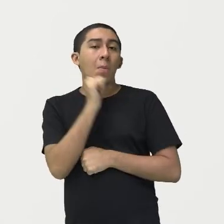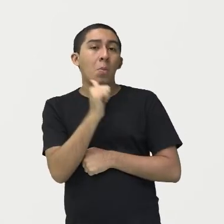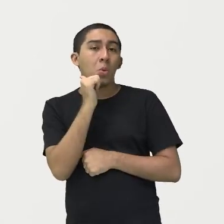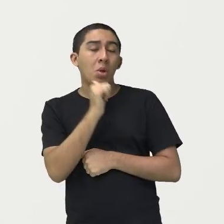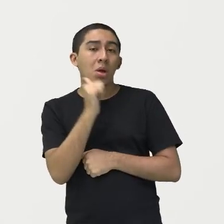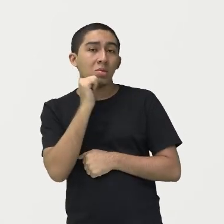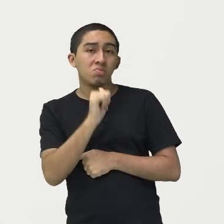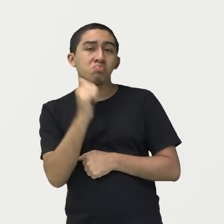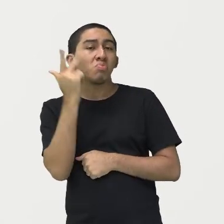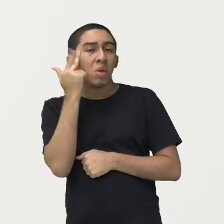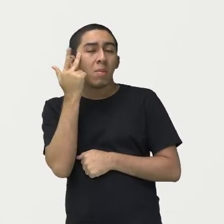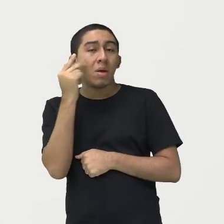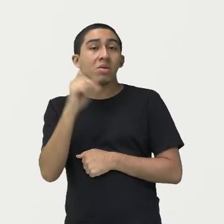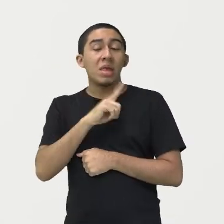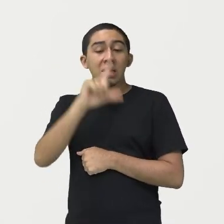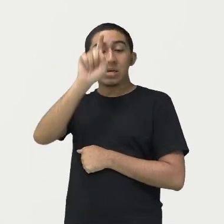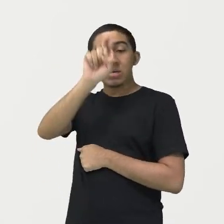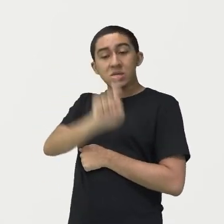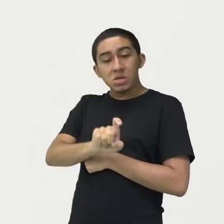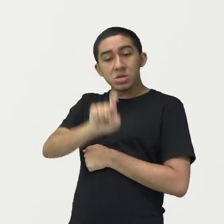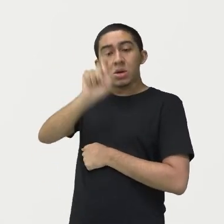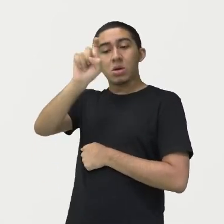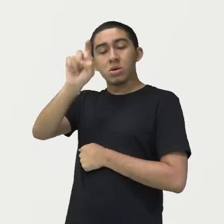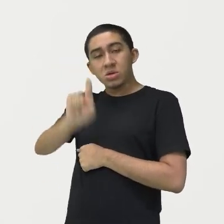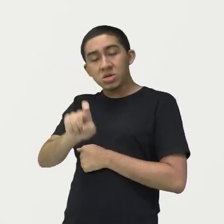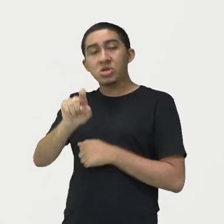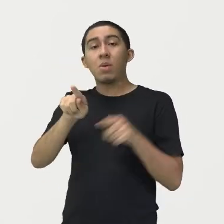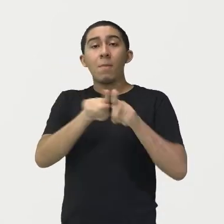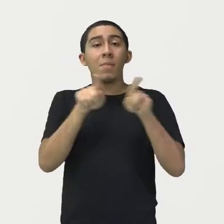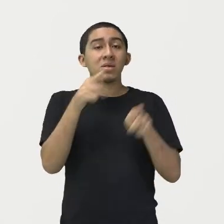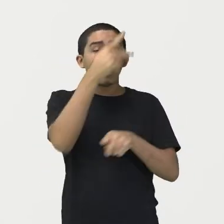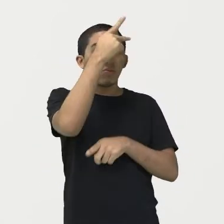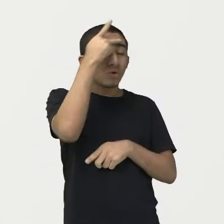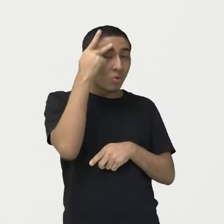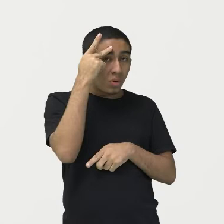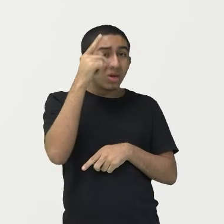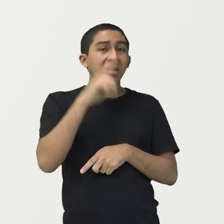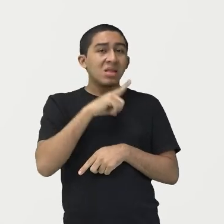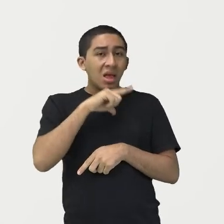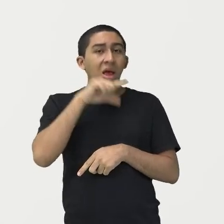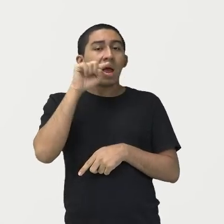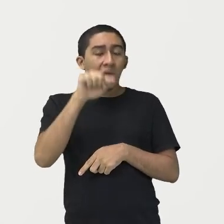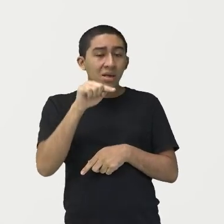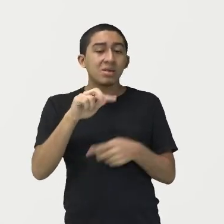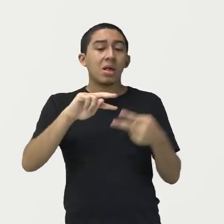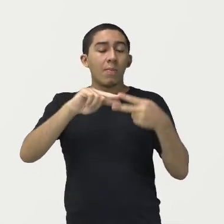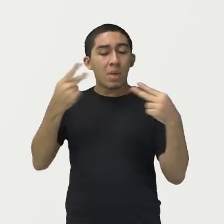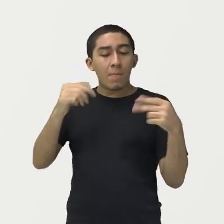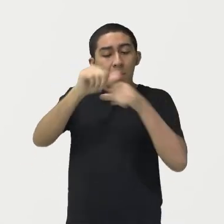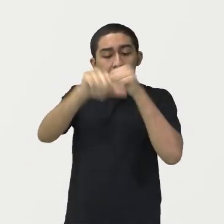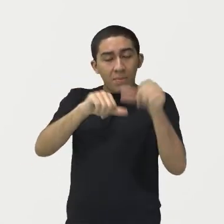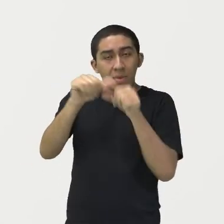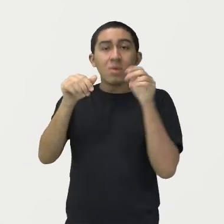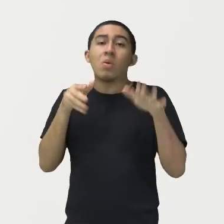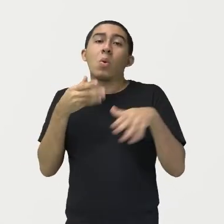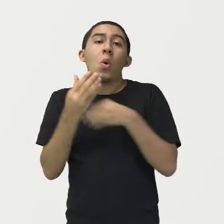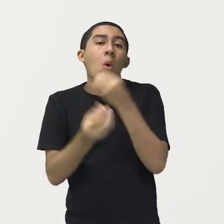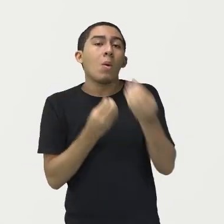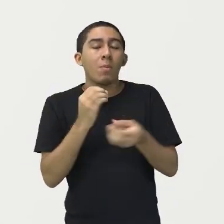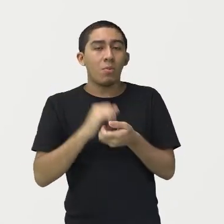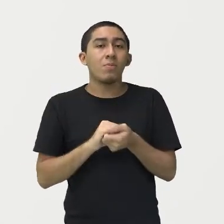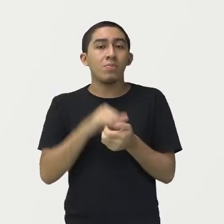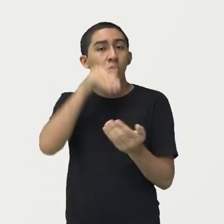mulher normal, XX. Na pessoa que é acometida da síndrome de Turner, no